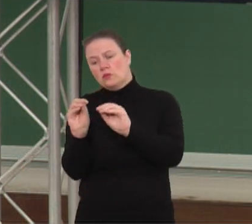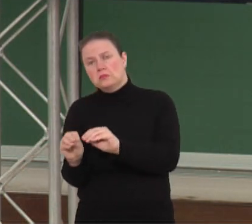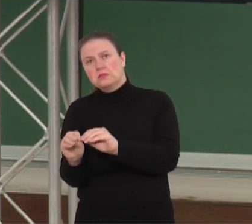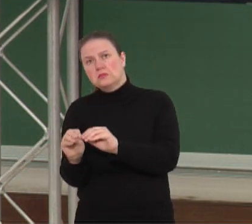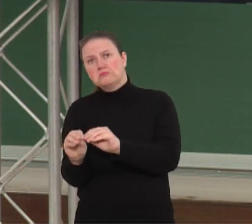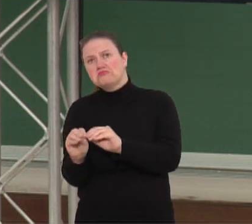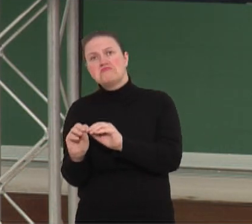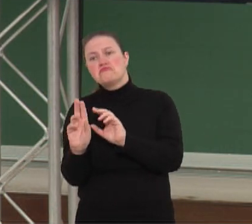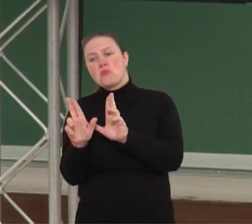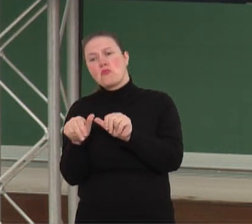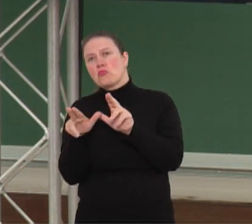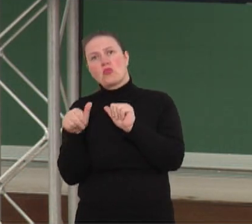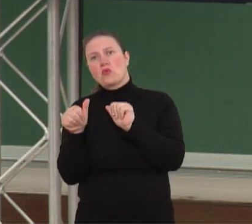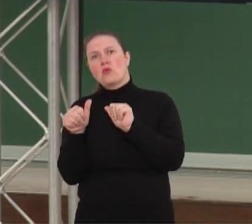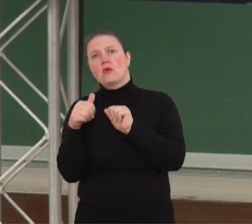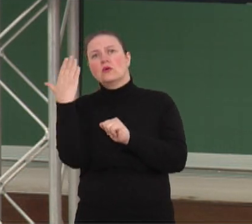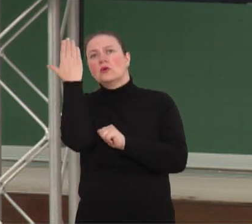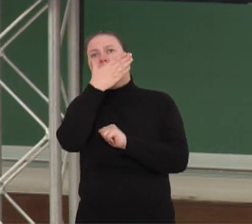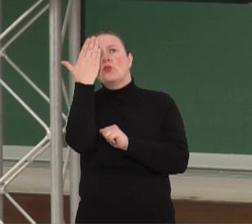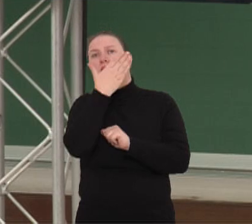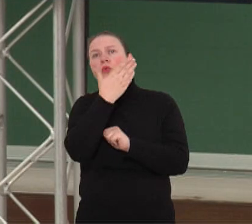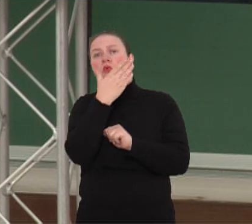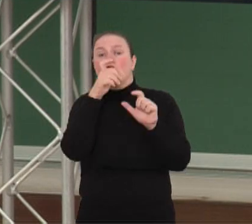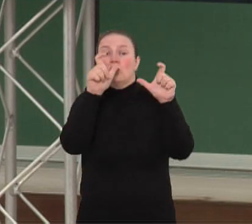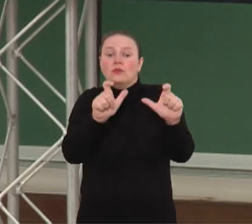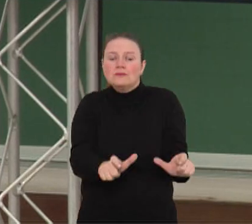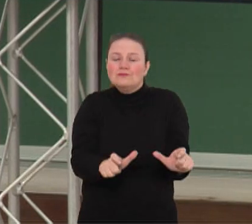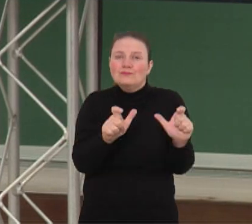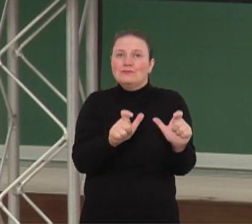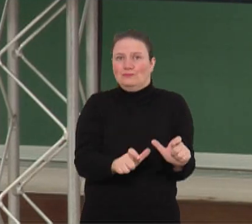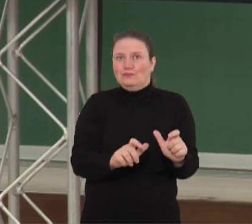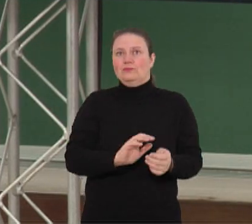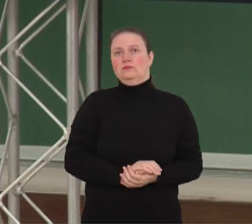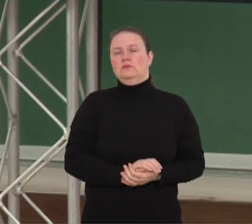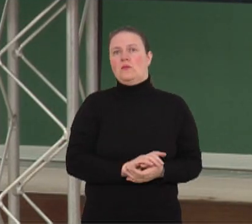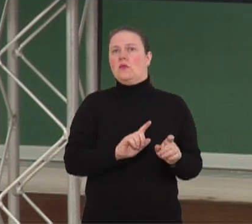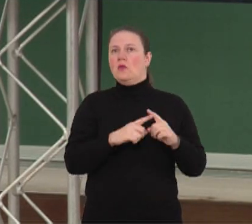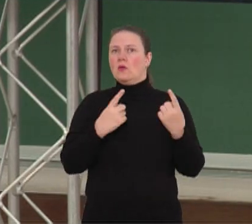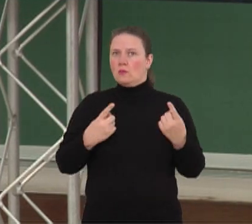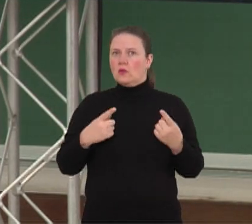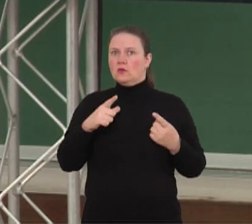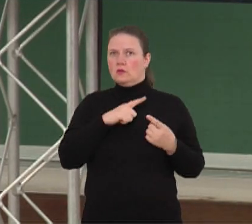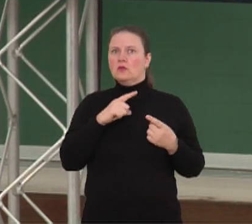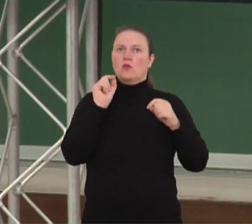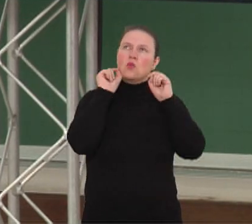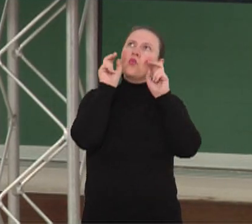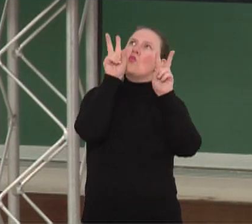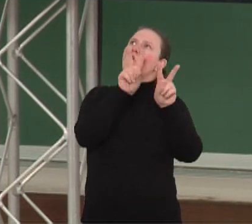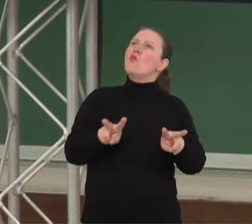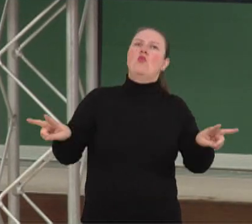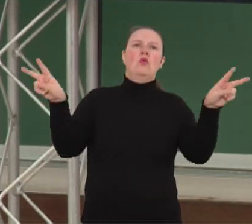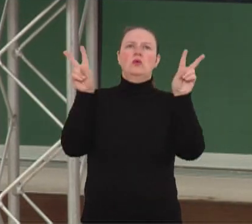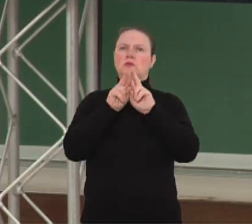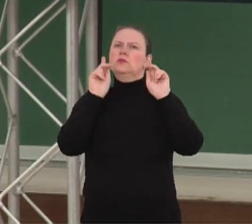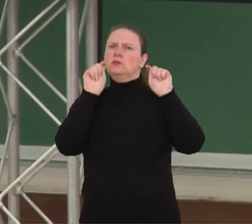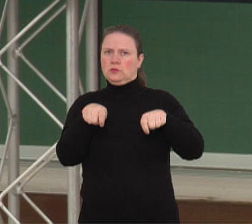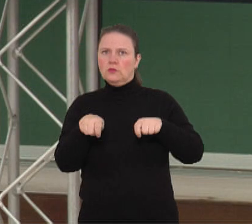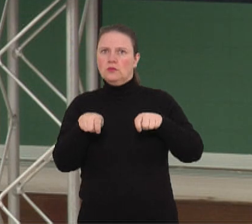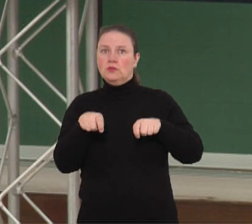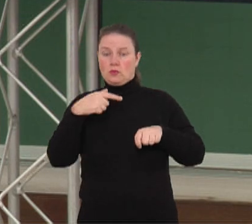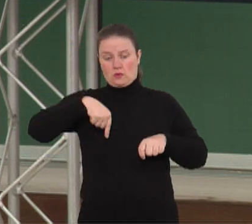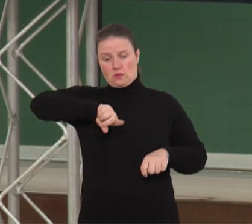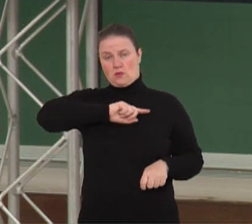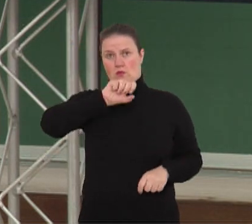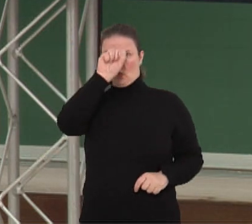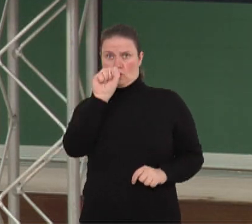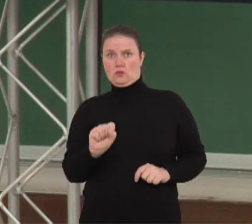enxerga porque não é visível da onde ela está. Mas a maior parte sim é visível, tá bom? Por exemplo, nós aqui no hemisfério